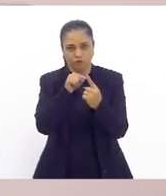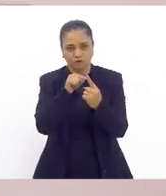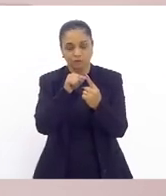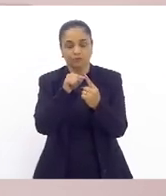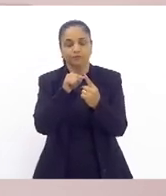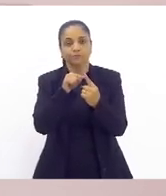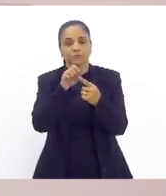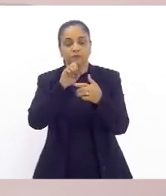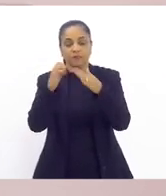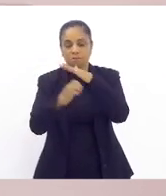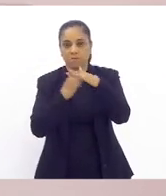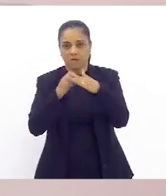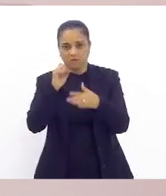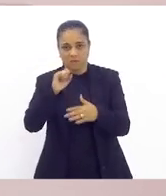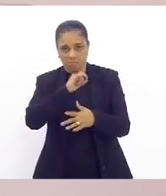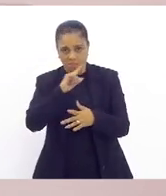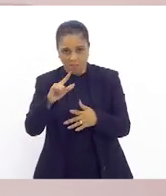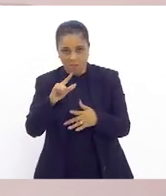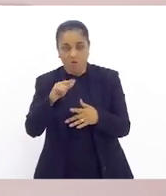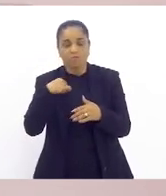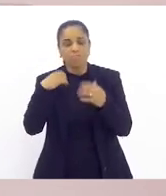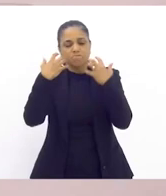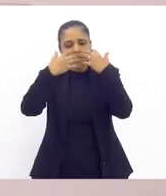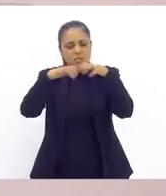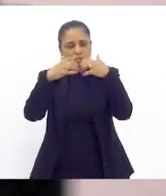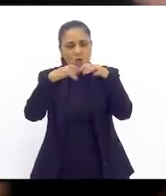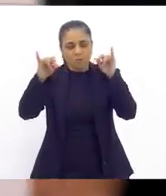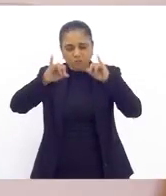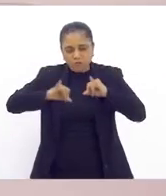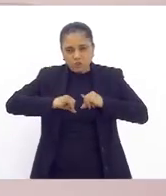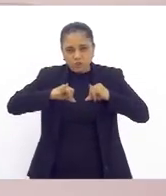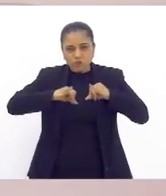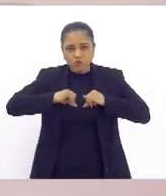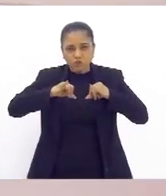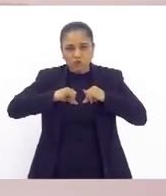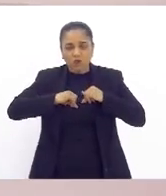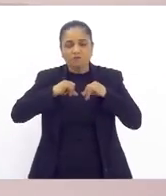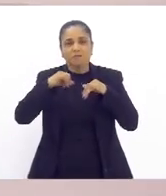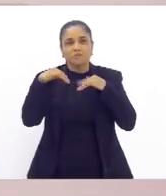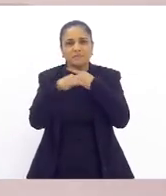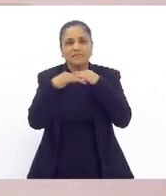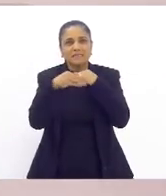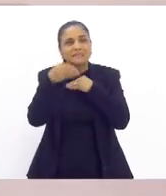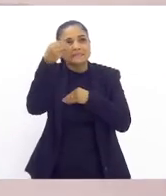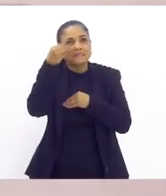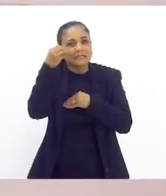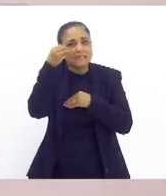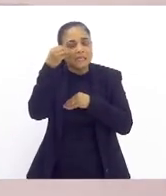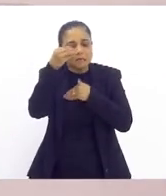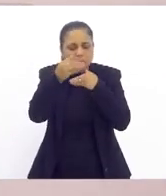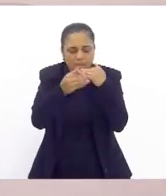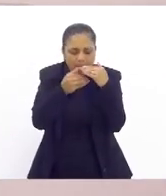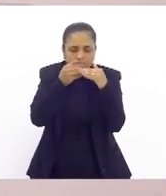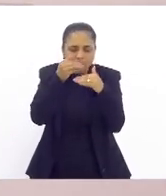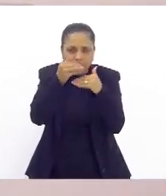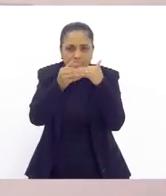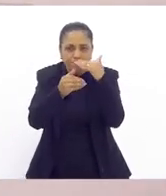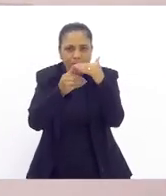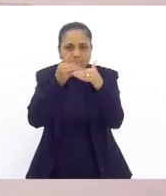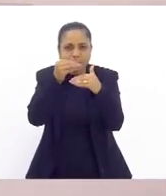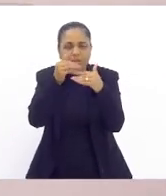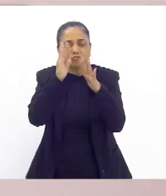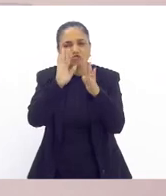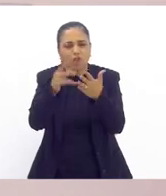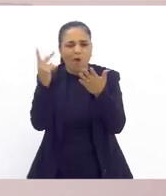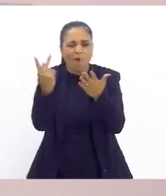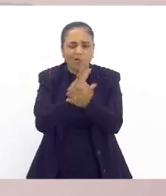uma cidade que sofre demais é uma cidade que está tentando se erguer diante de tudo que